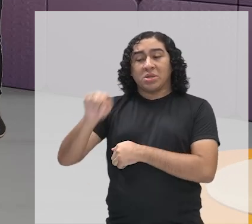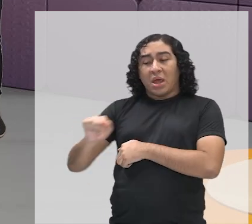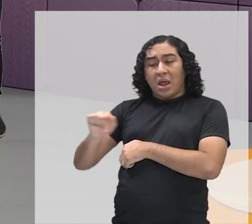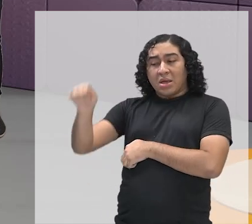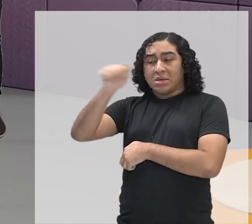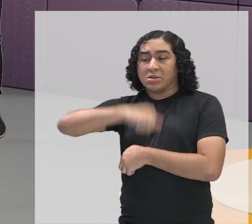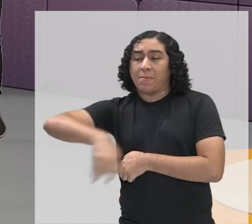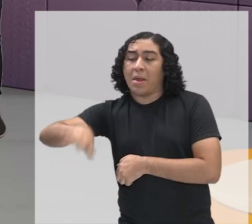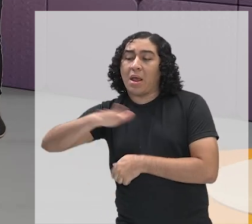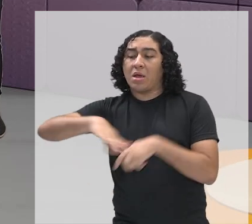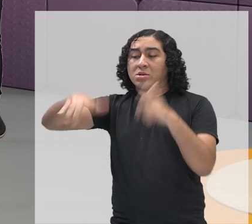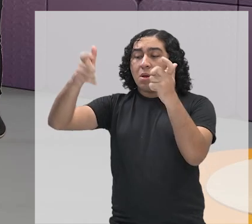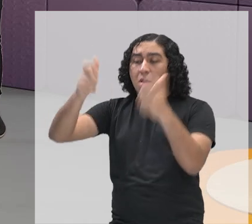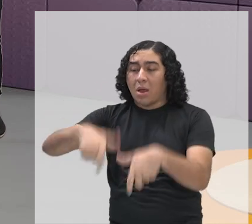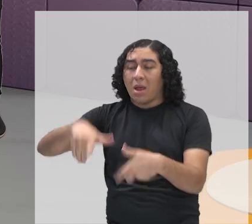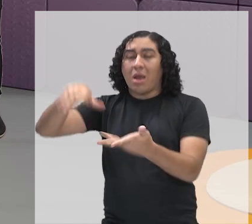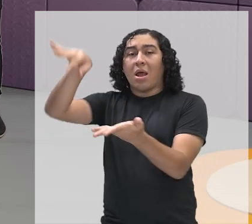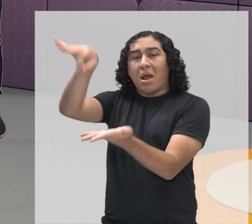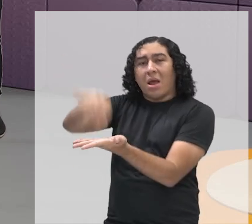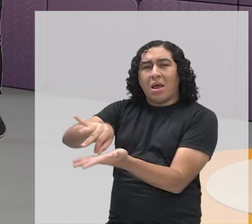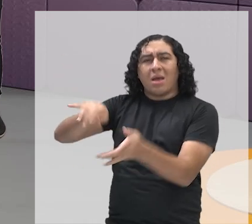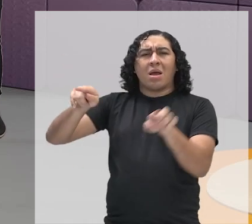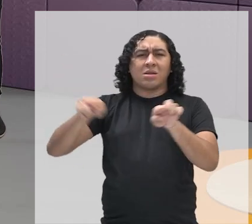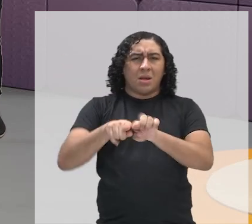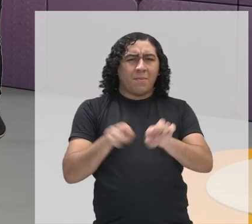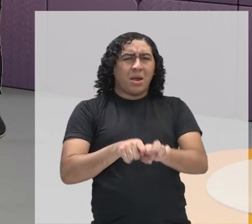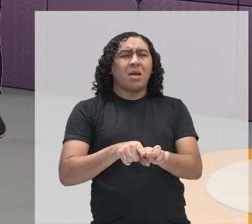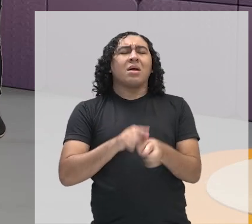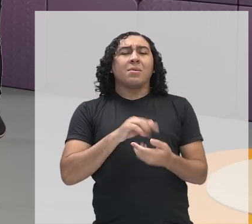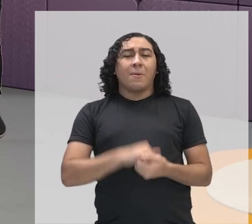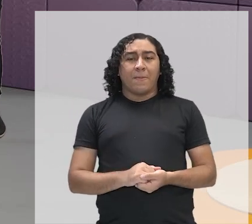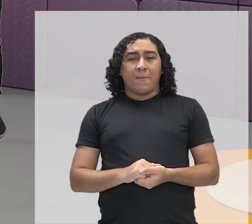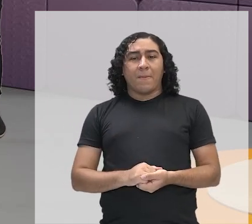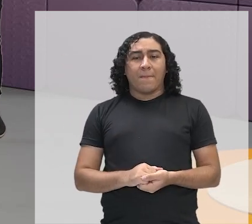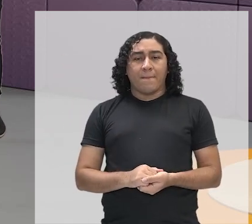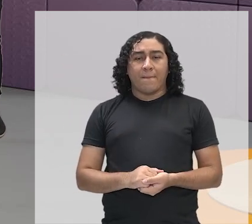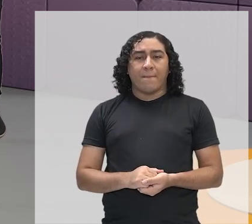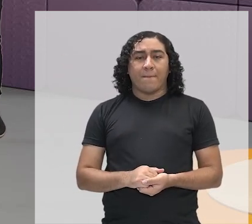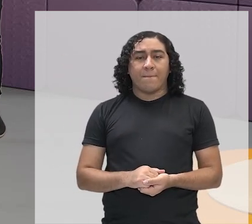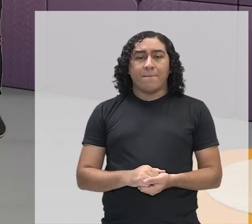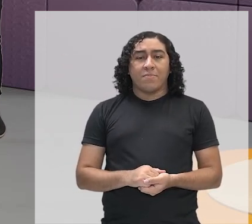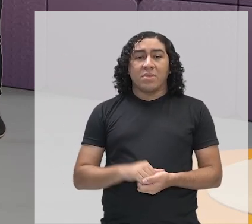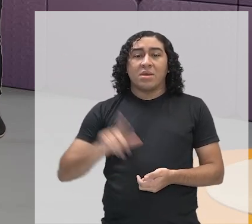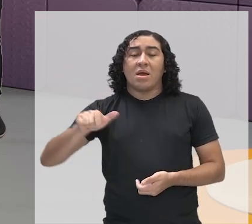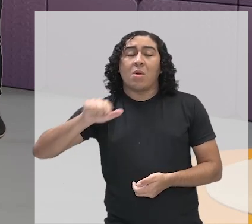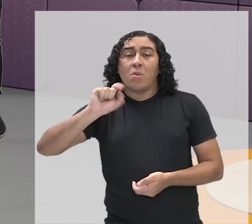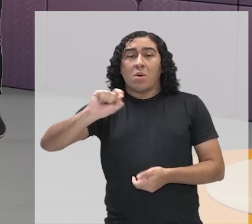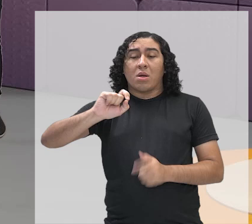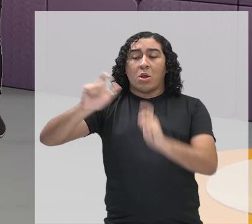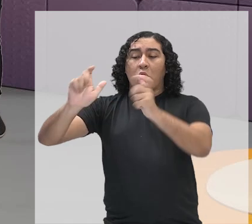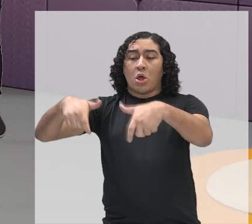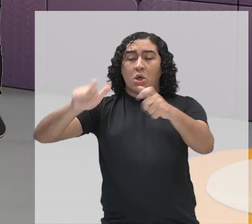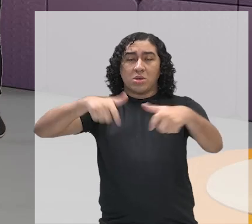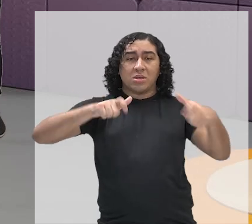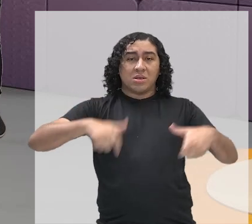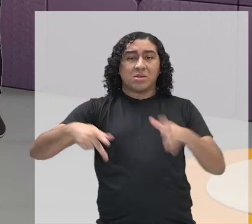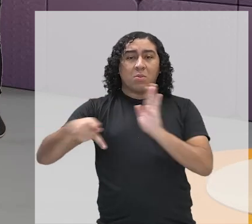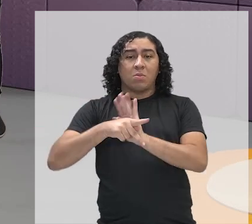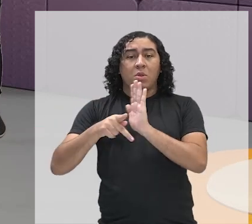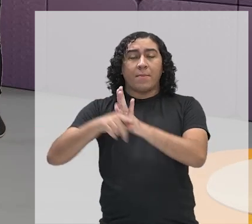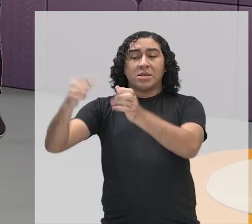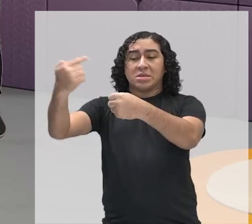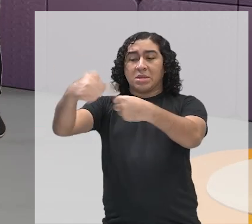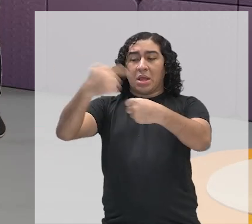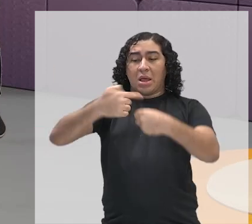essa região, então, da Península da Ática, da Península do Peloponeso, era, então, a localização, então, dessas